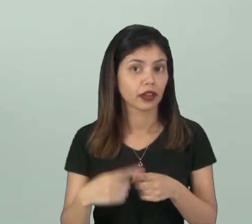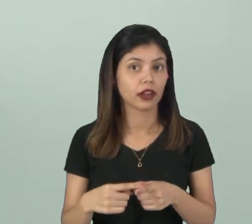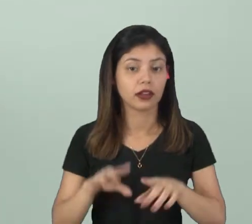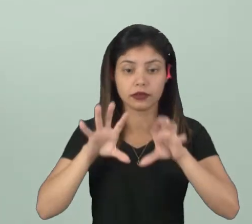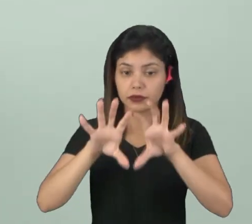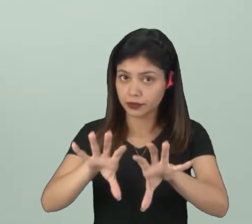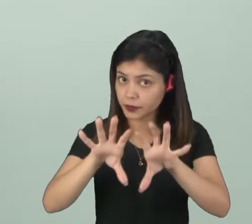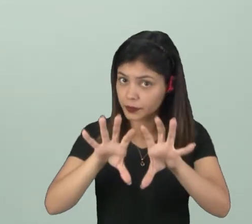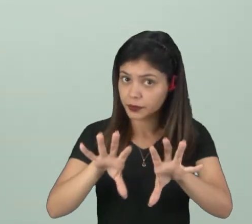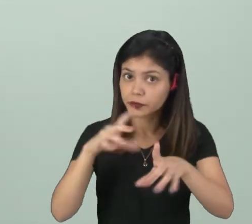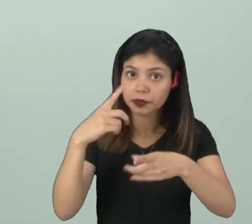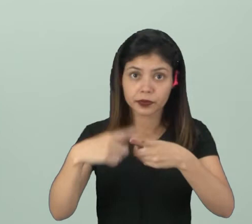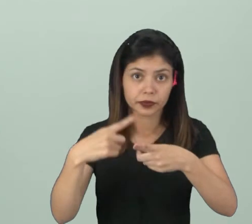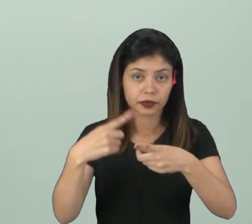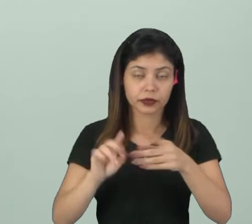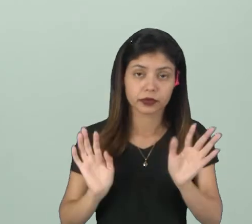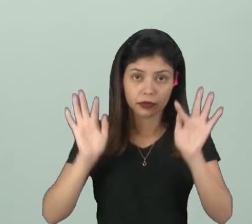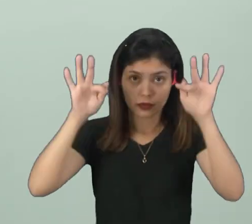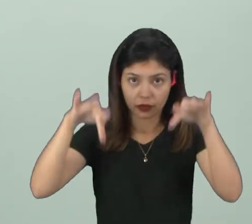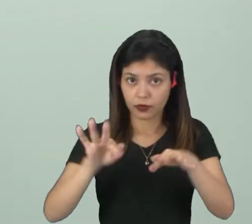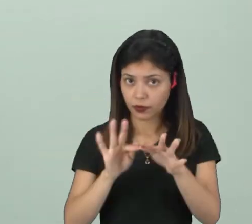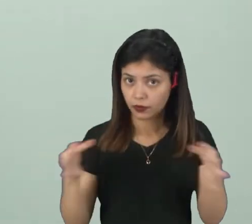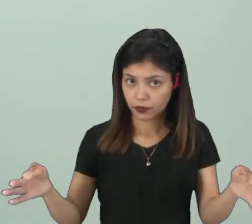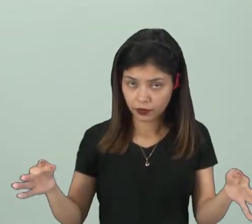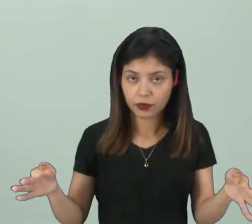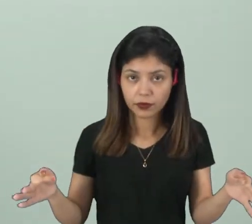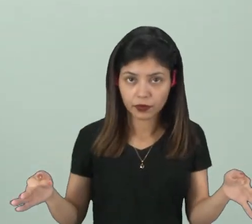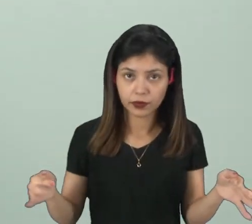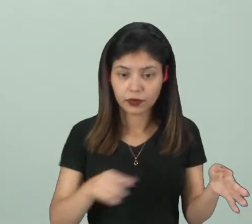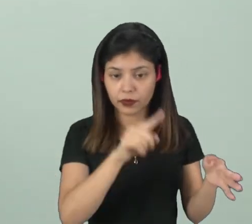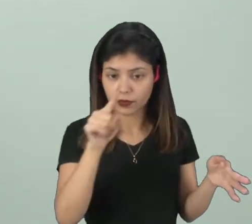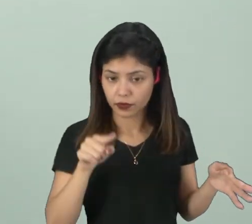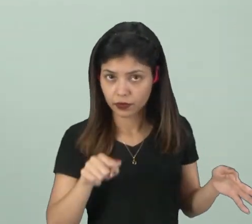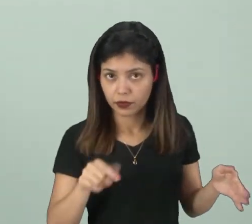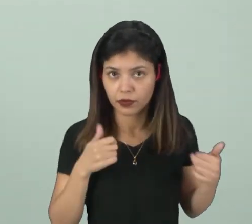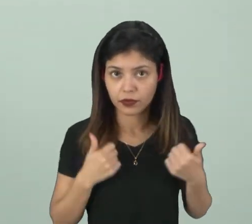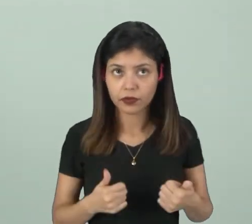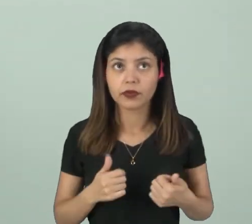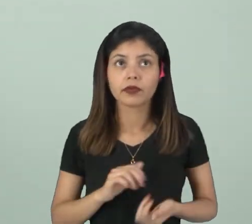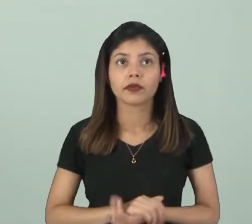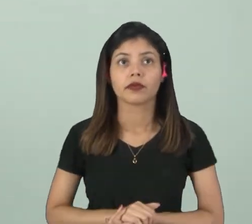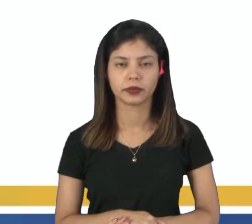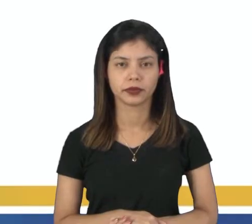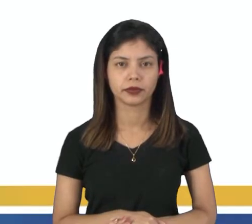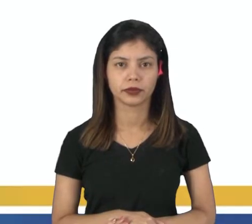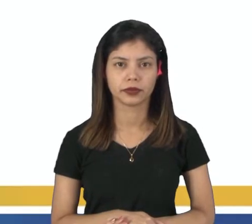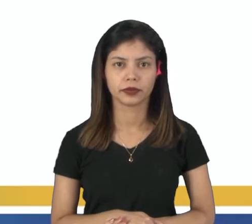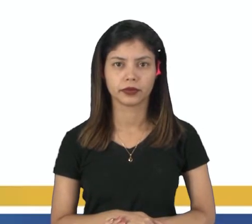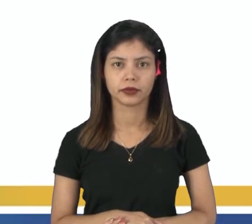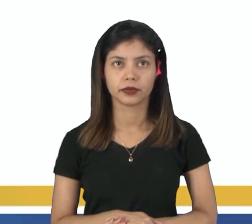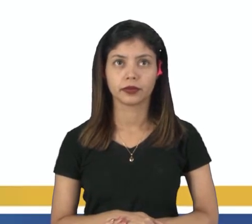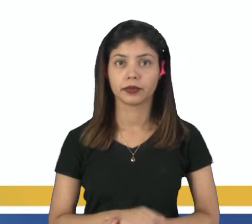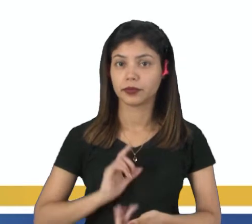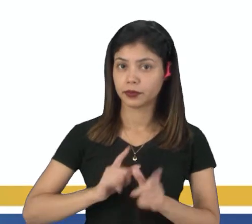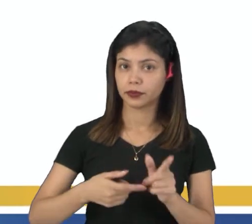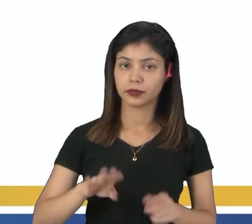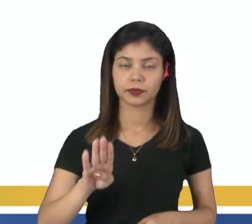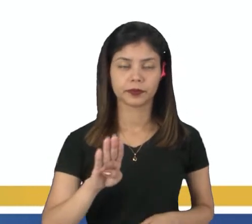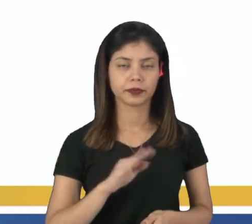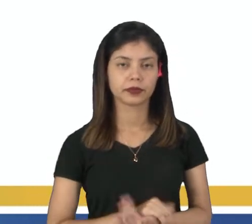diante de um porquê no final de uma frase interrogativa. Vamos a mais uma. Letra